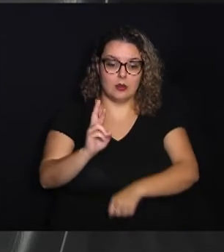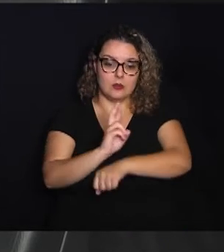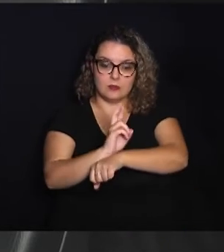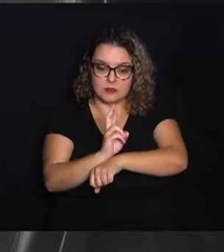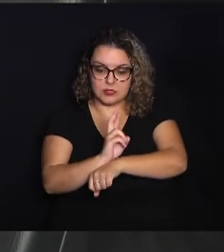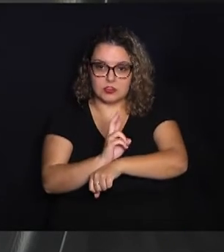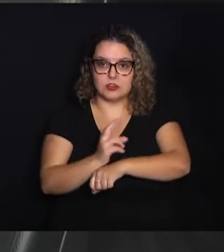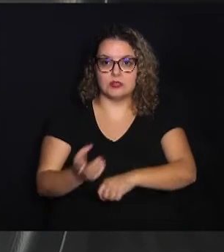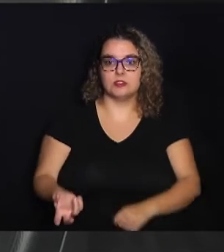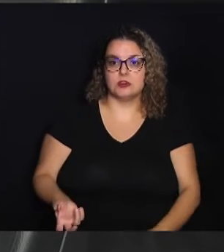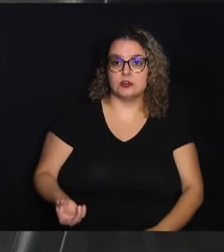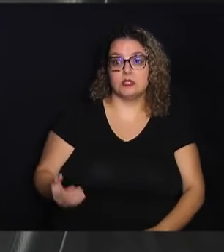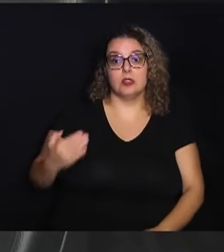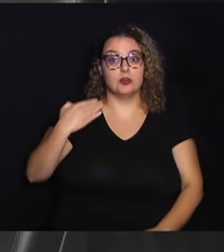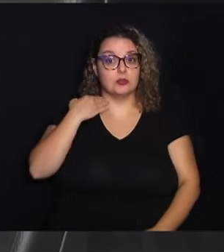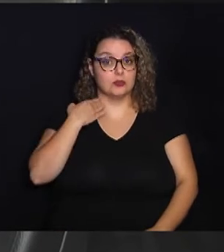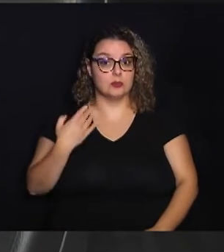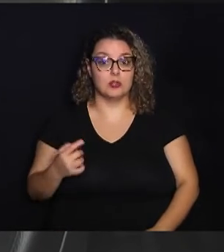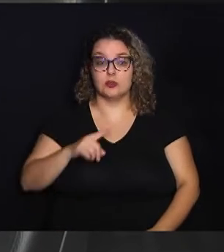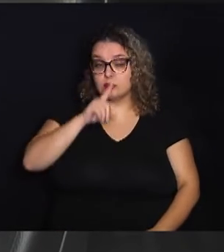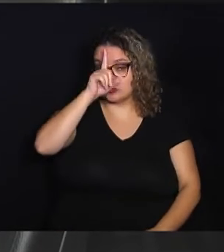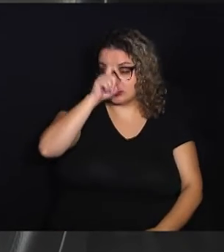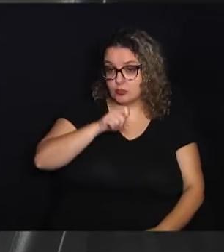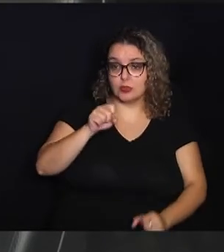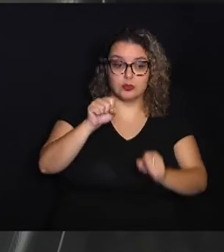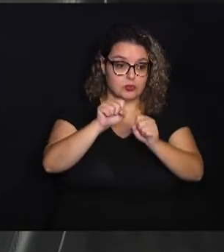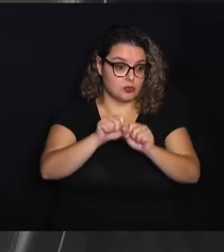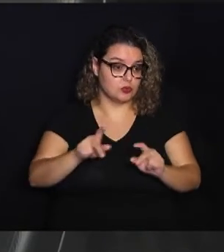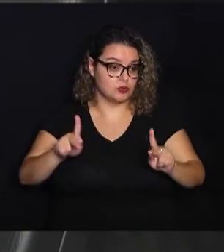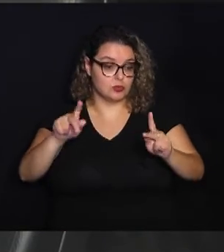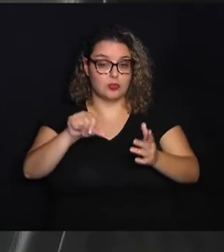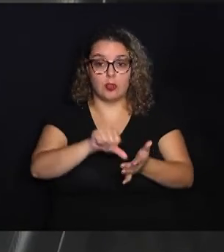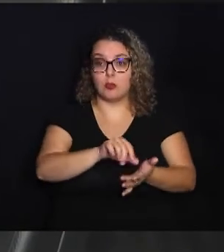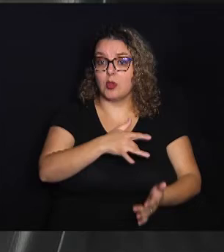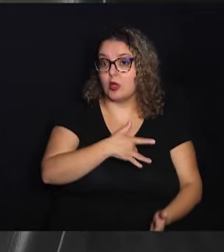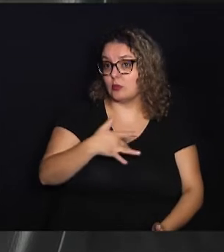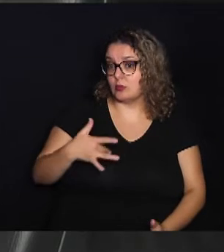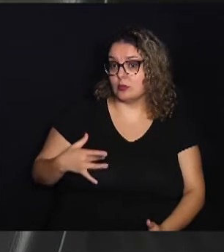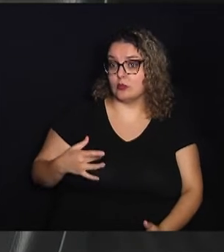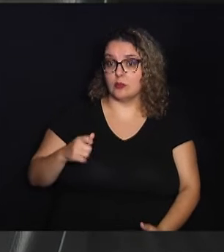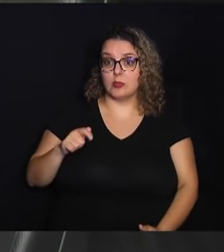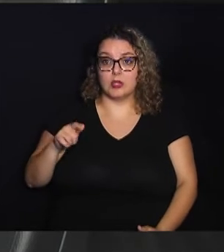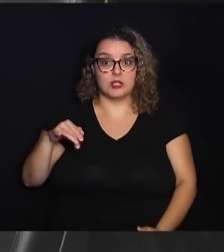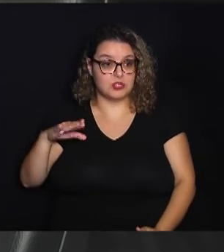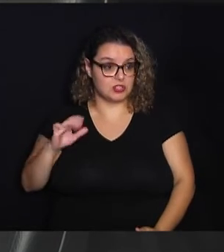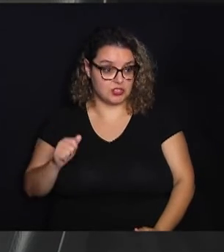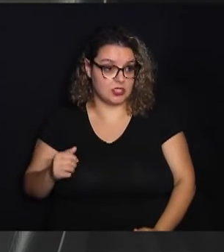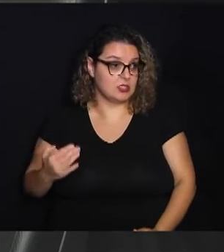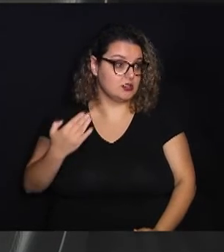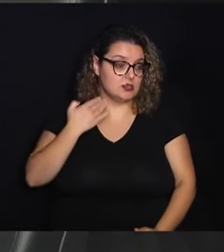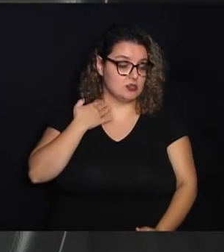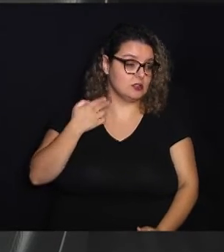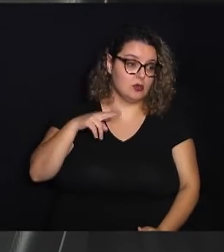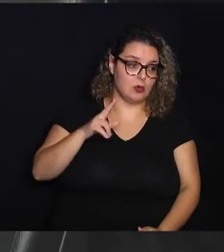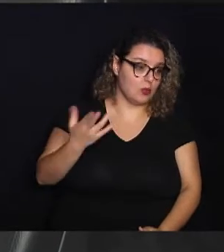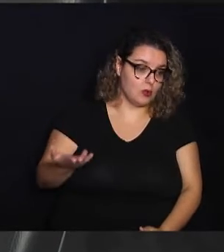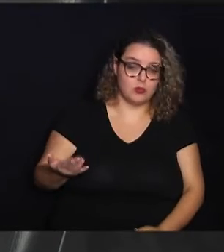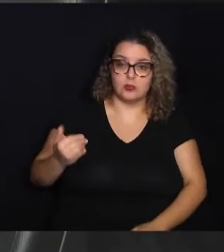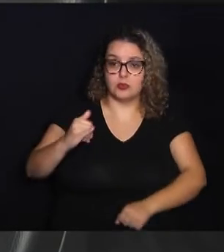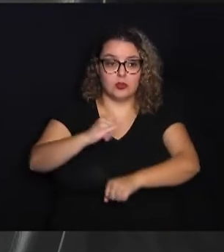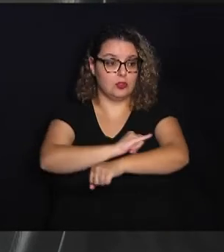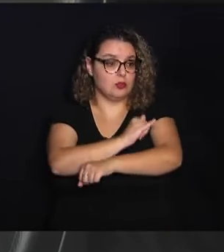que está no hospital, que está no posto de saúde, que está no shopping, que está numa agência bancária, ou está no aeroporto,